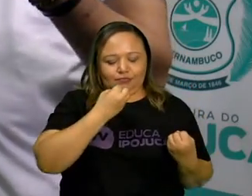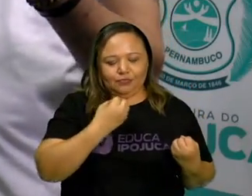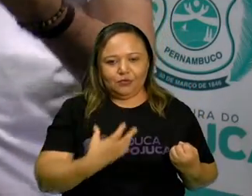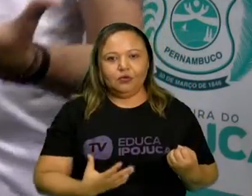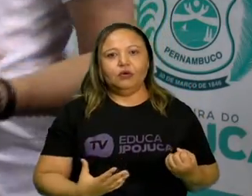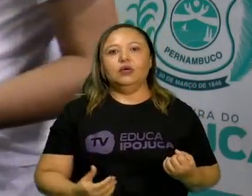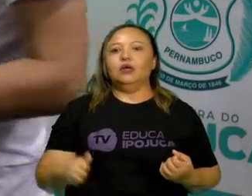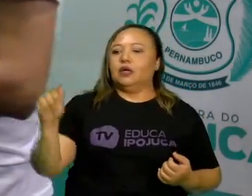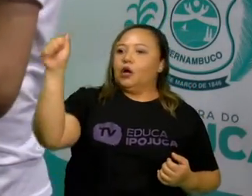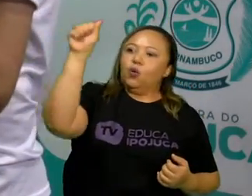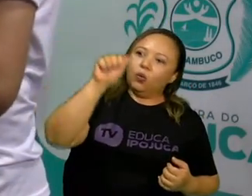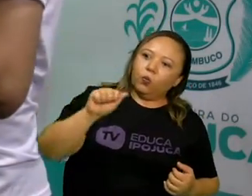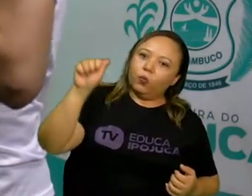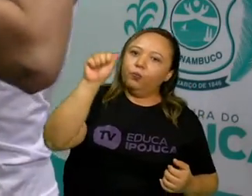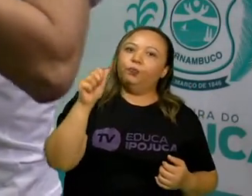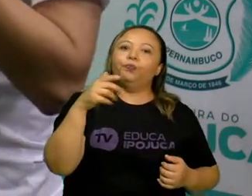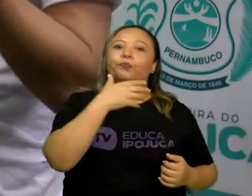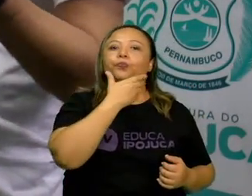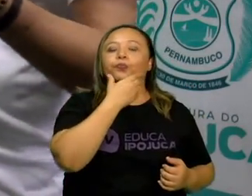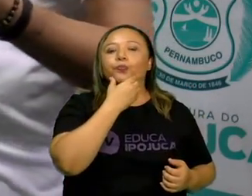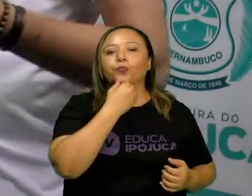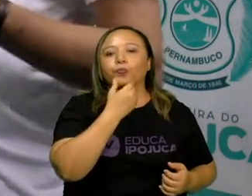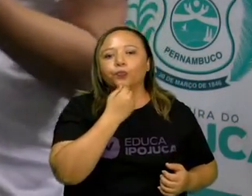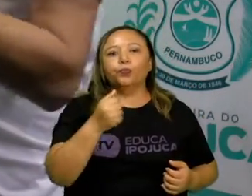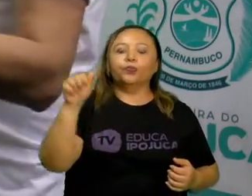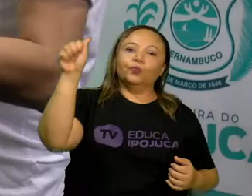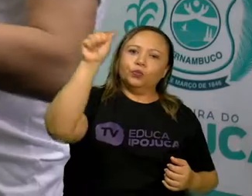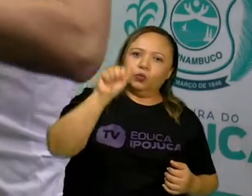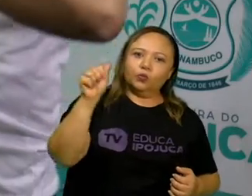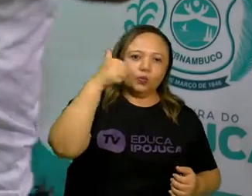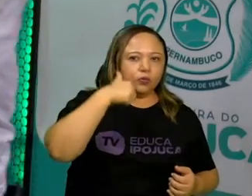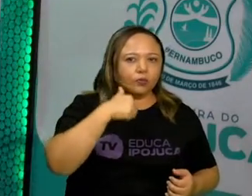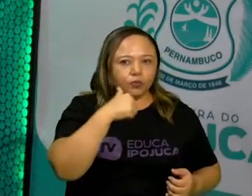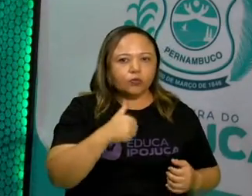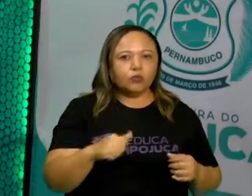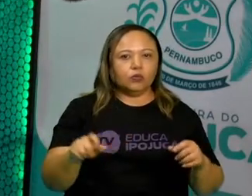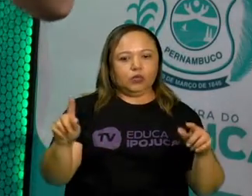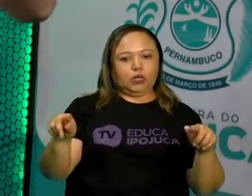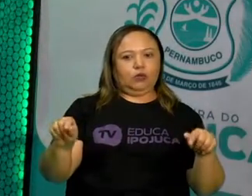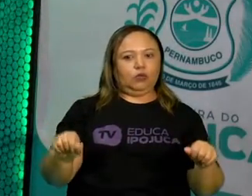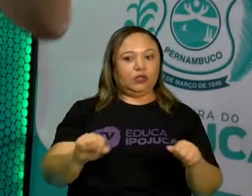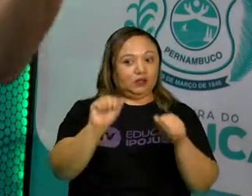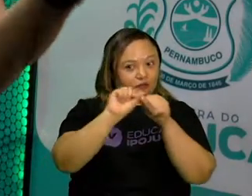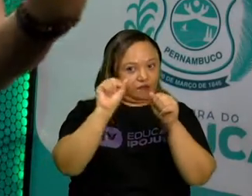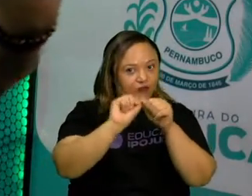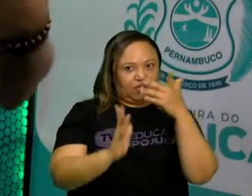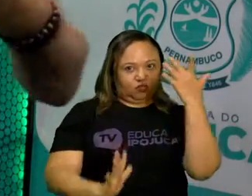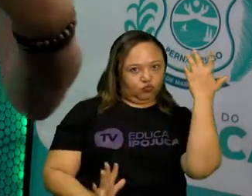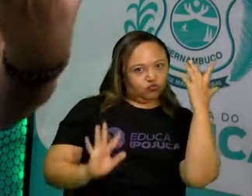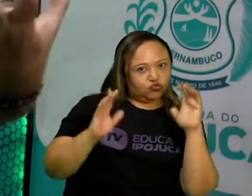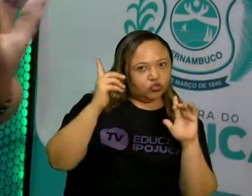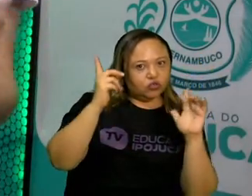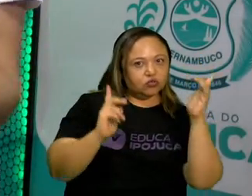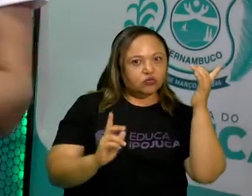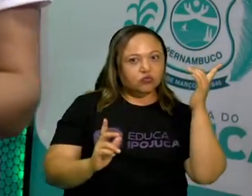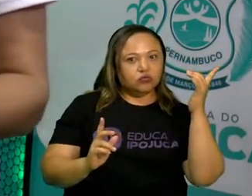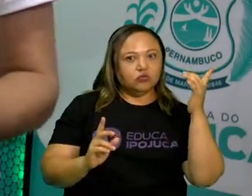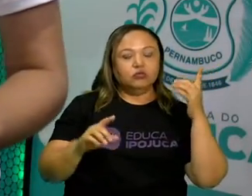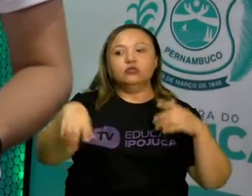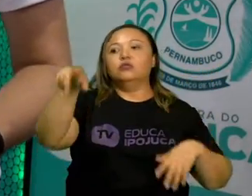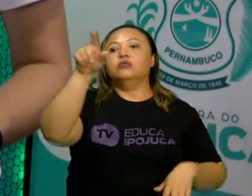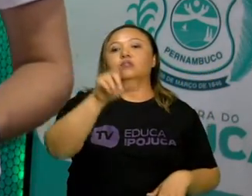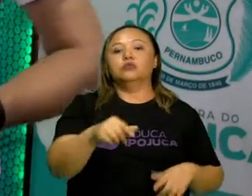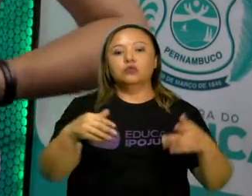um gesto no palco, na cena, esse gesto tem que estar cheio, ele tem que estar tomado, ele tem que estar repleto